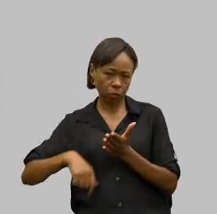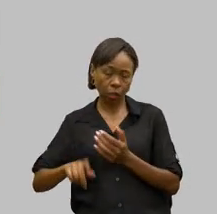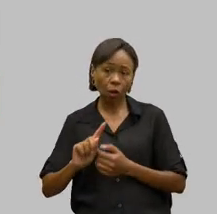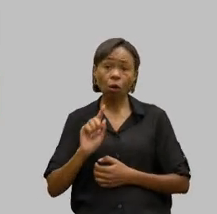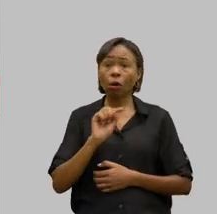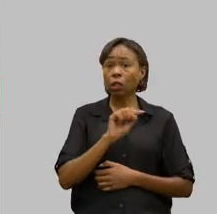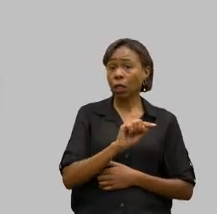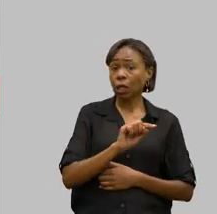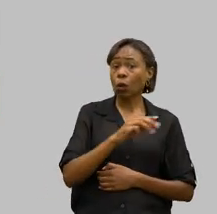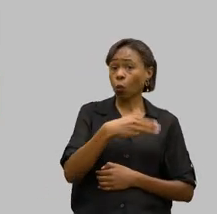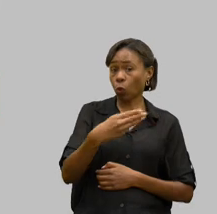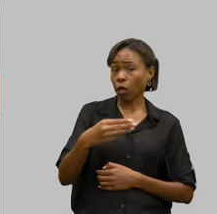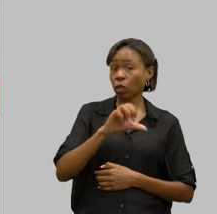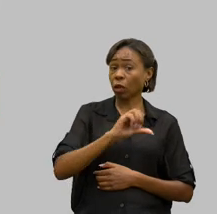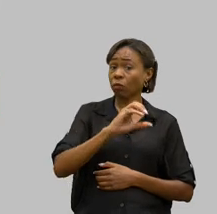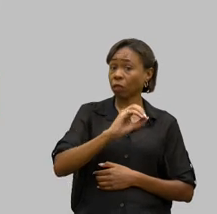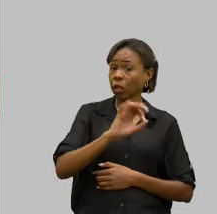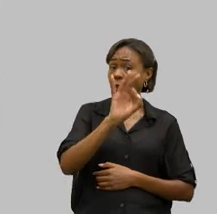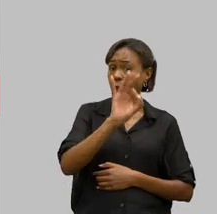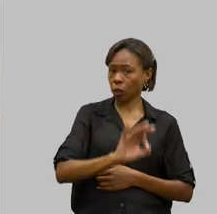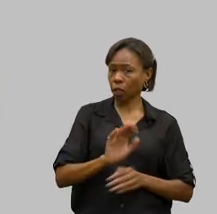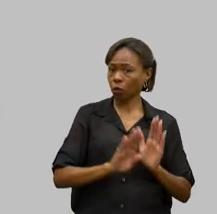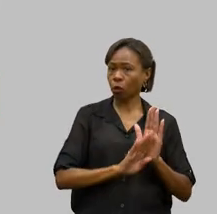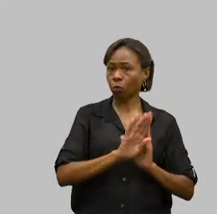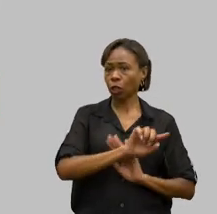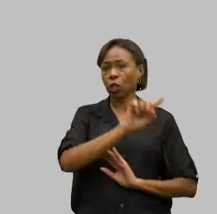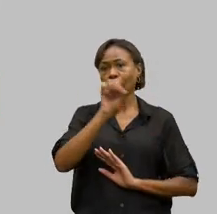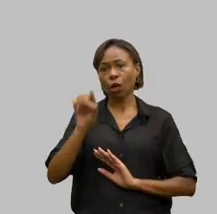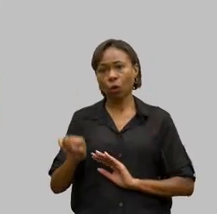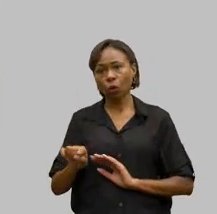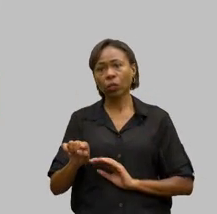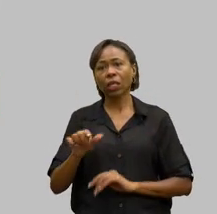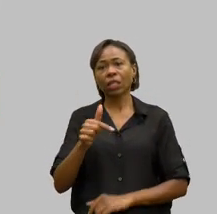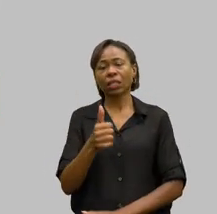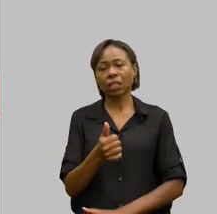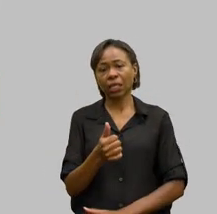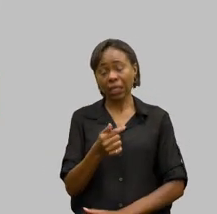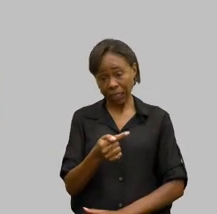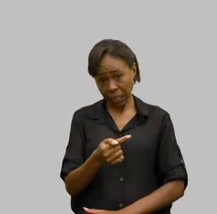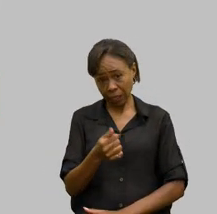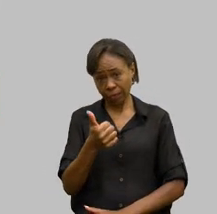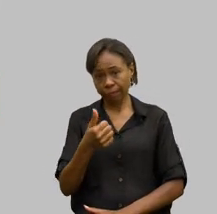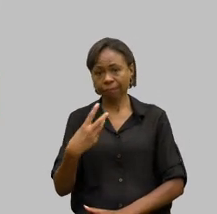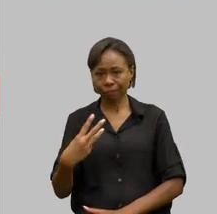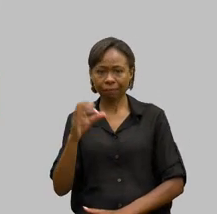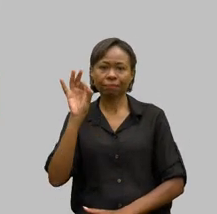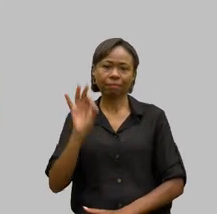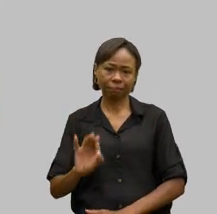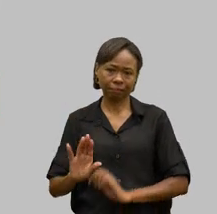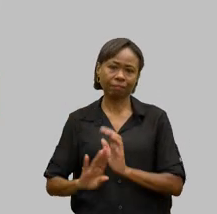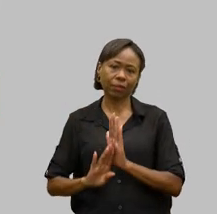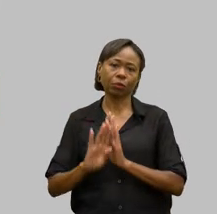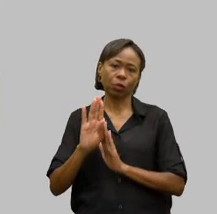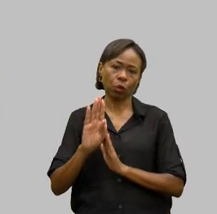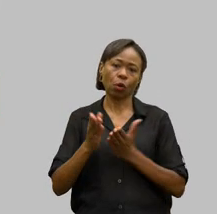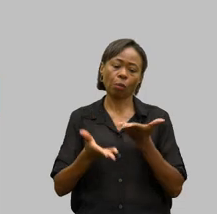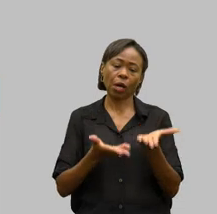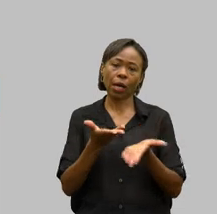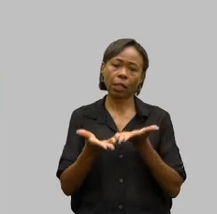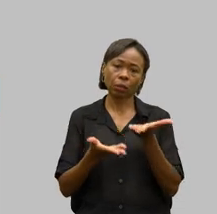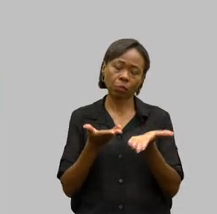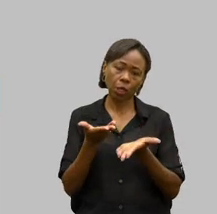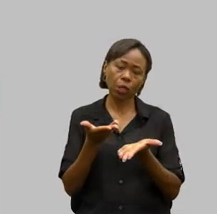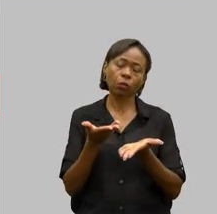e, na Unimontes, um aumento de 713% para atendimento aos estudantes.